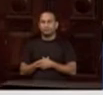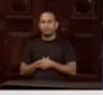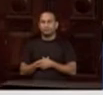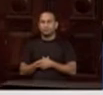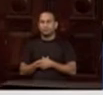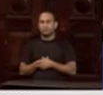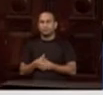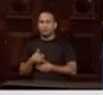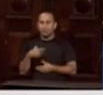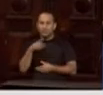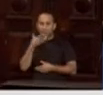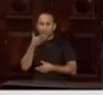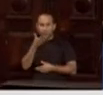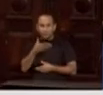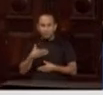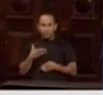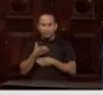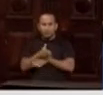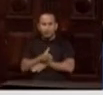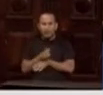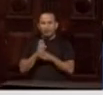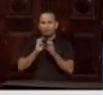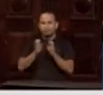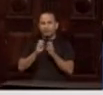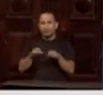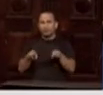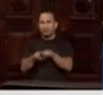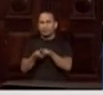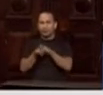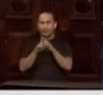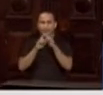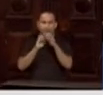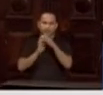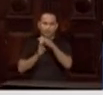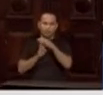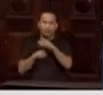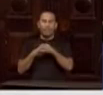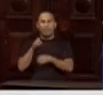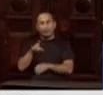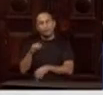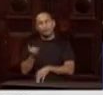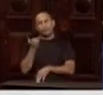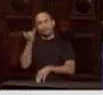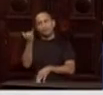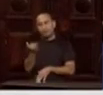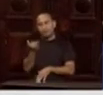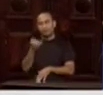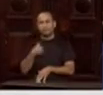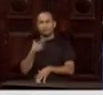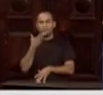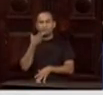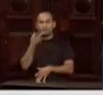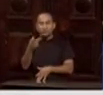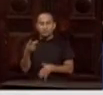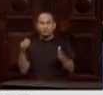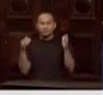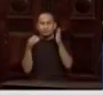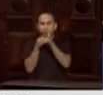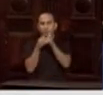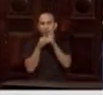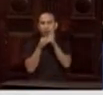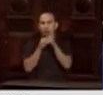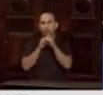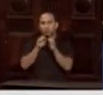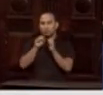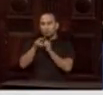ter oportunidade de ter acesso ao sistema de trem de metrô. Uma lei tão importante e que o prazo que foi dado à Supervia